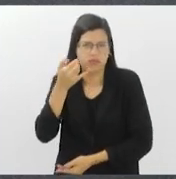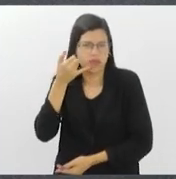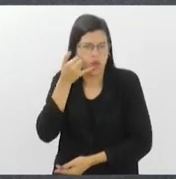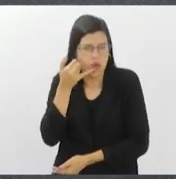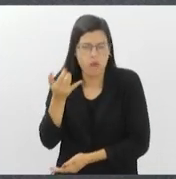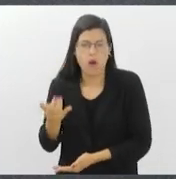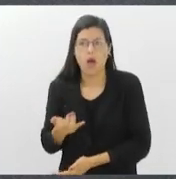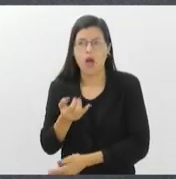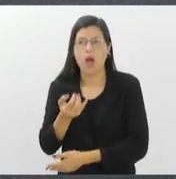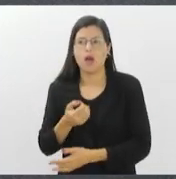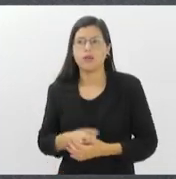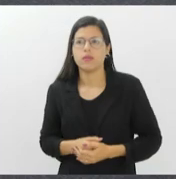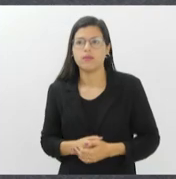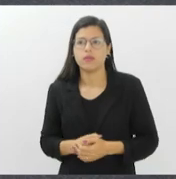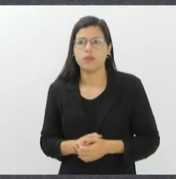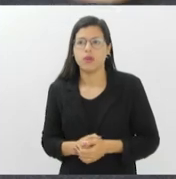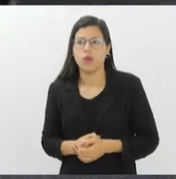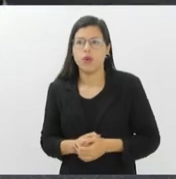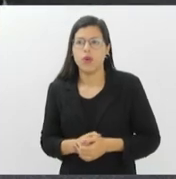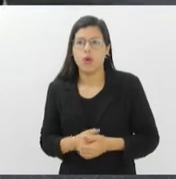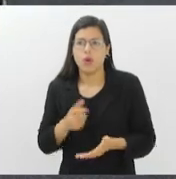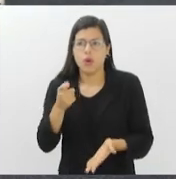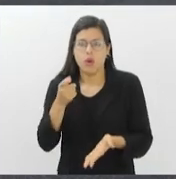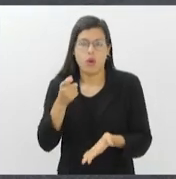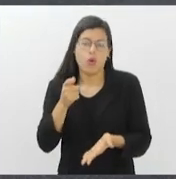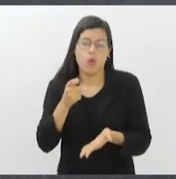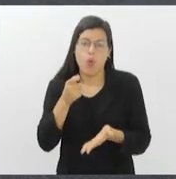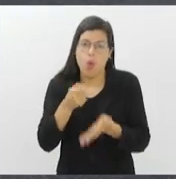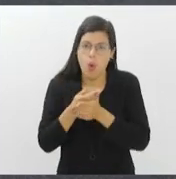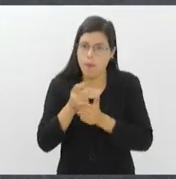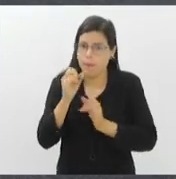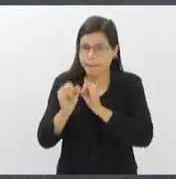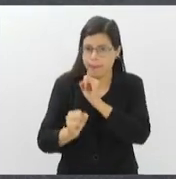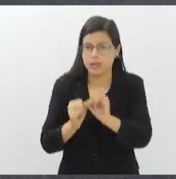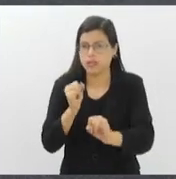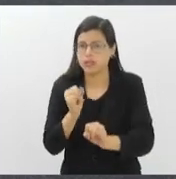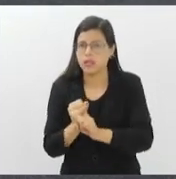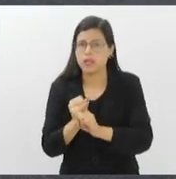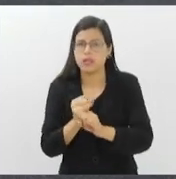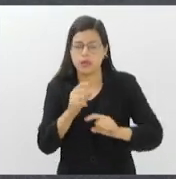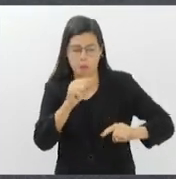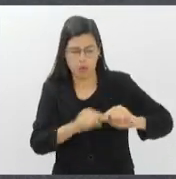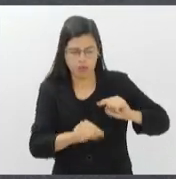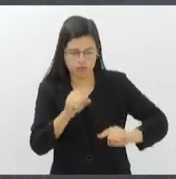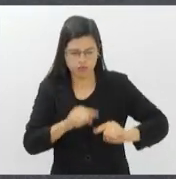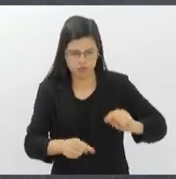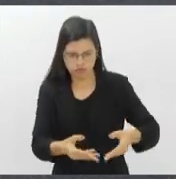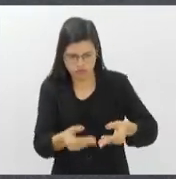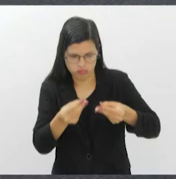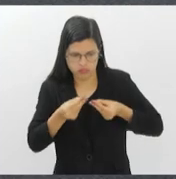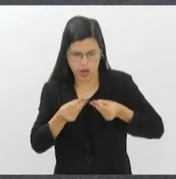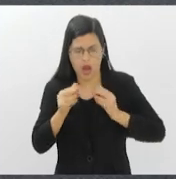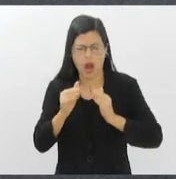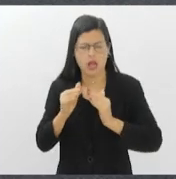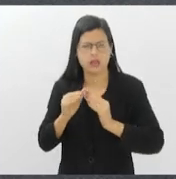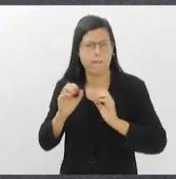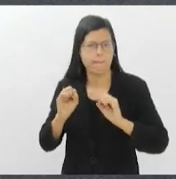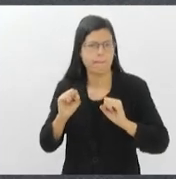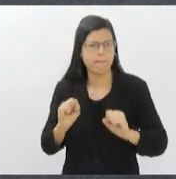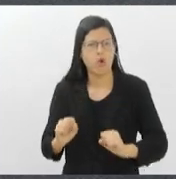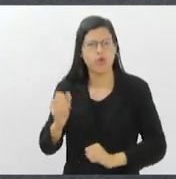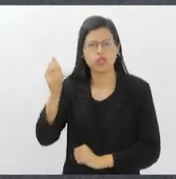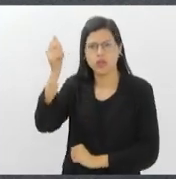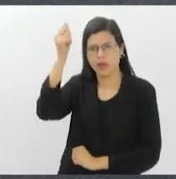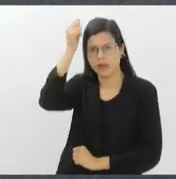ou seja, quando não adquire um produto pela loja física e ele recebe esse produto em sua casa. E ele pode se arrepender